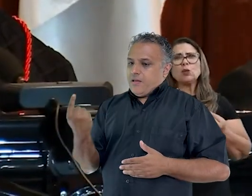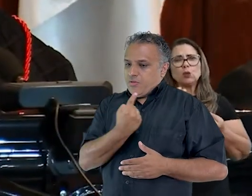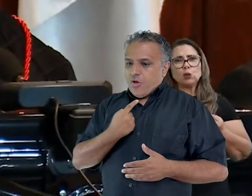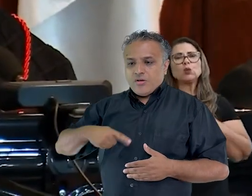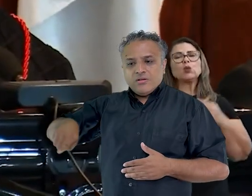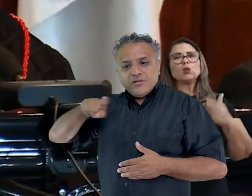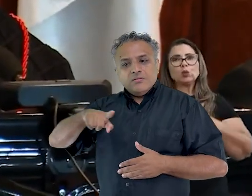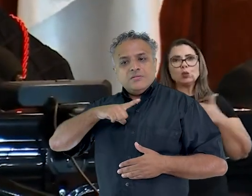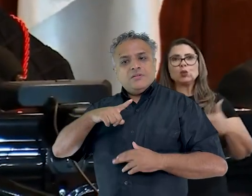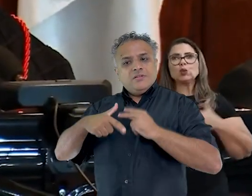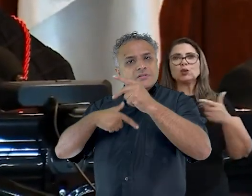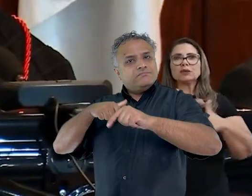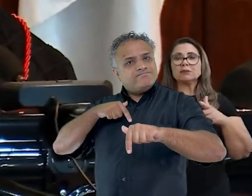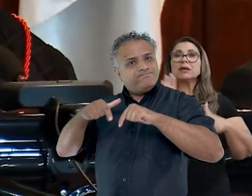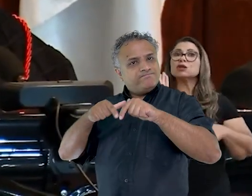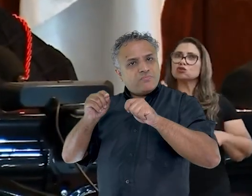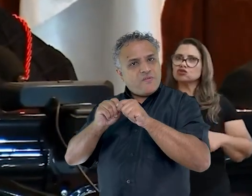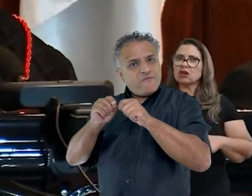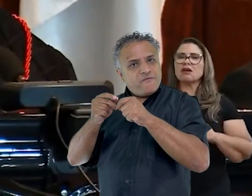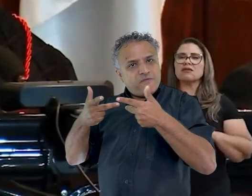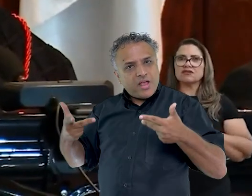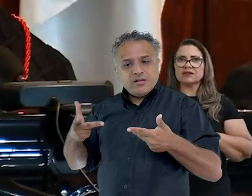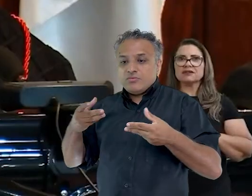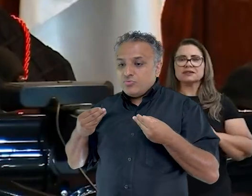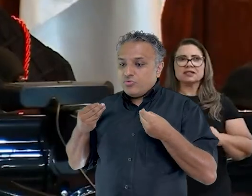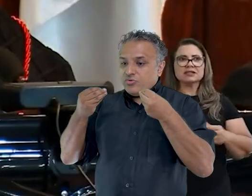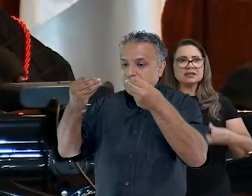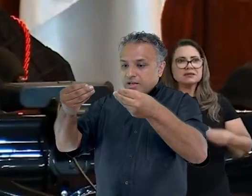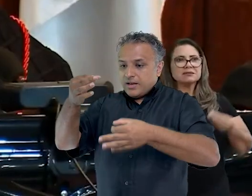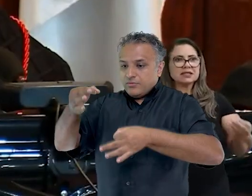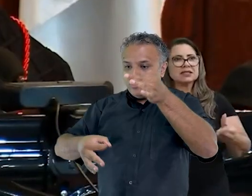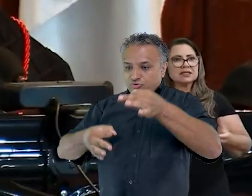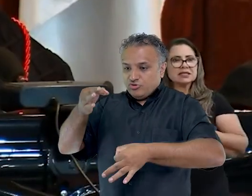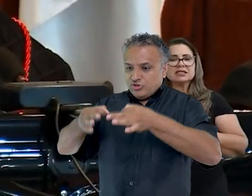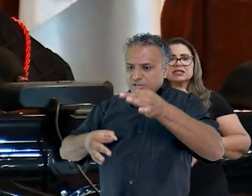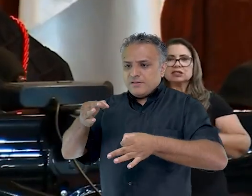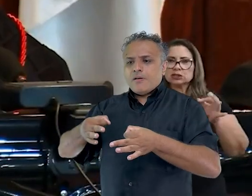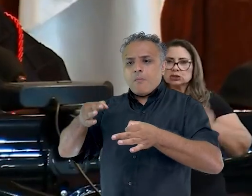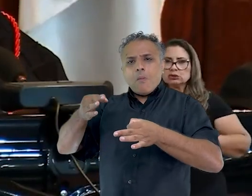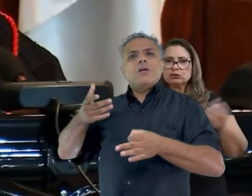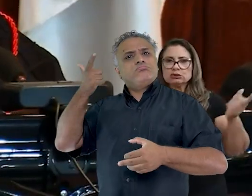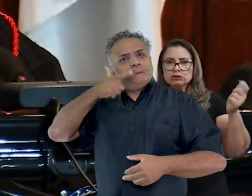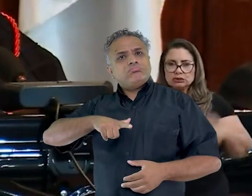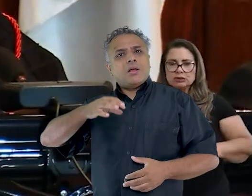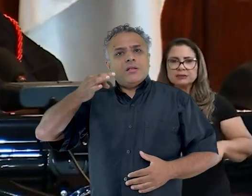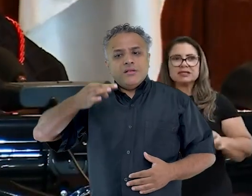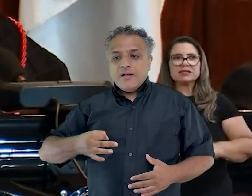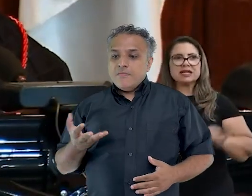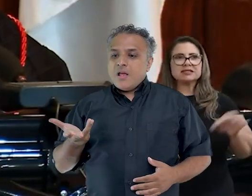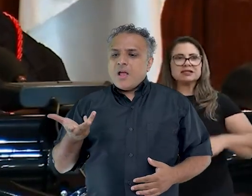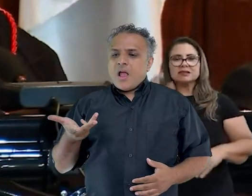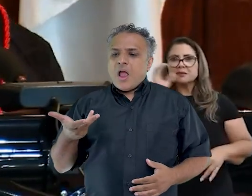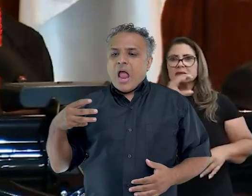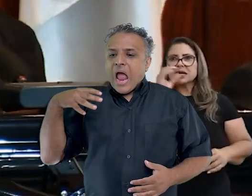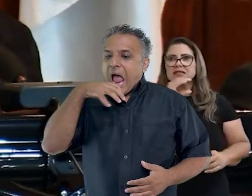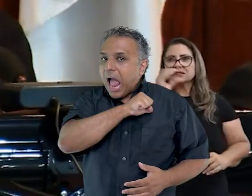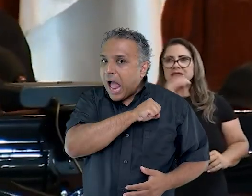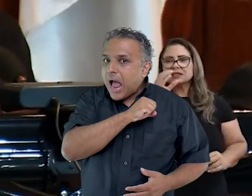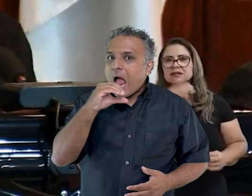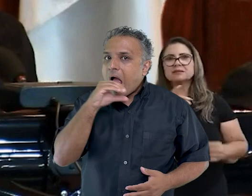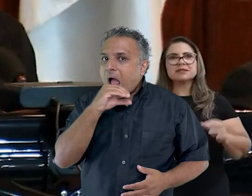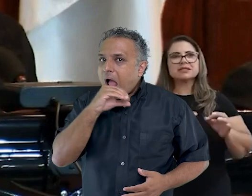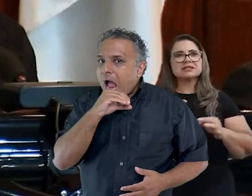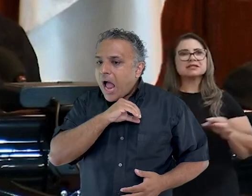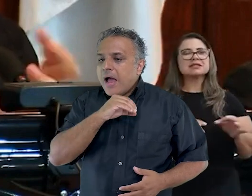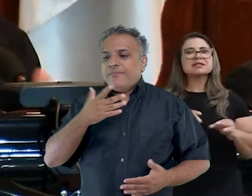mas muito tem sido feito em termos de entregar a justiça com mais competência, com mais velocidade, com